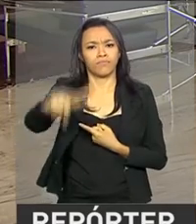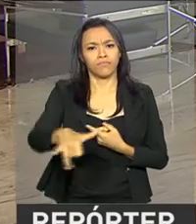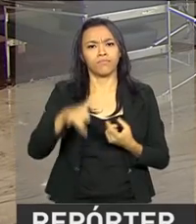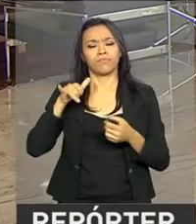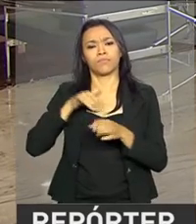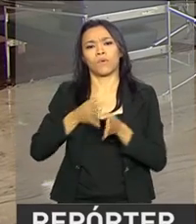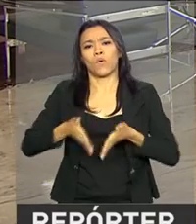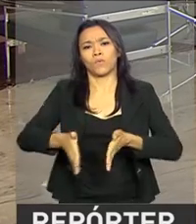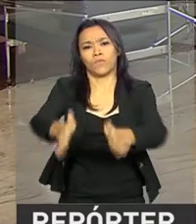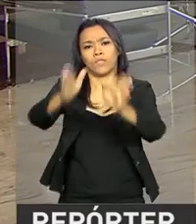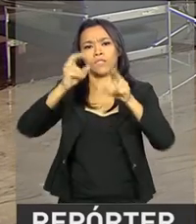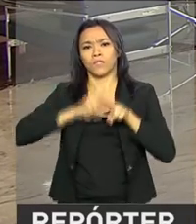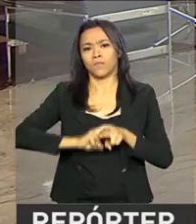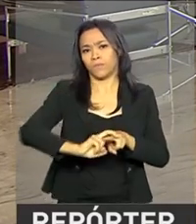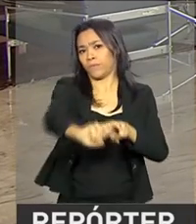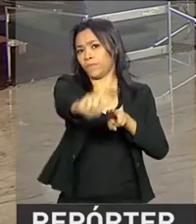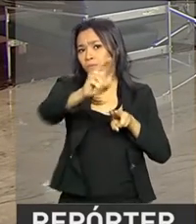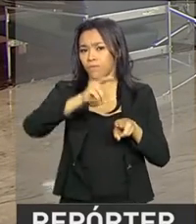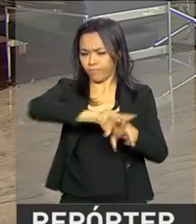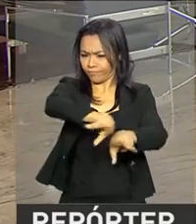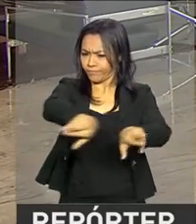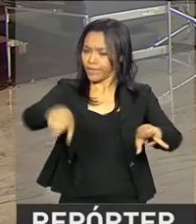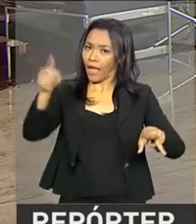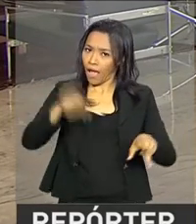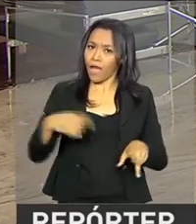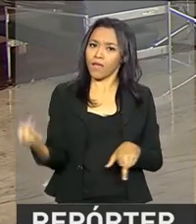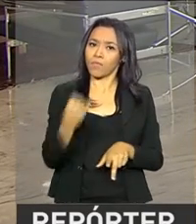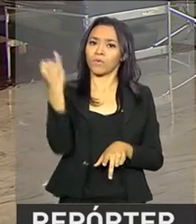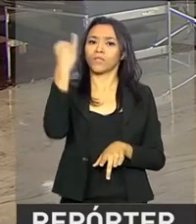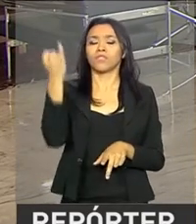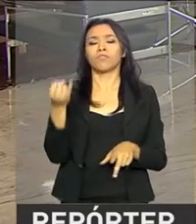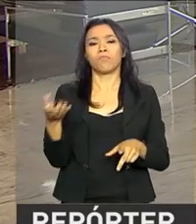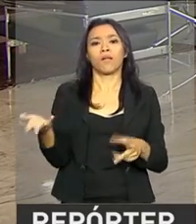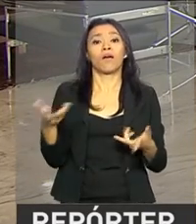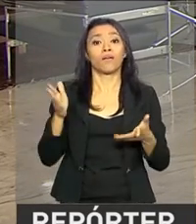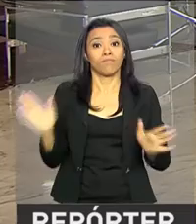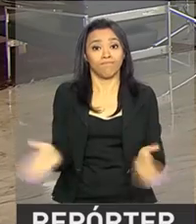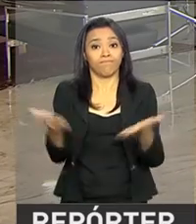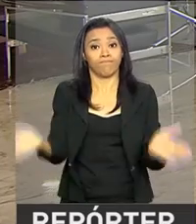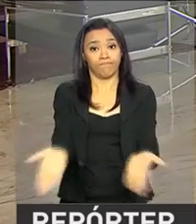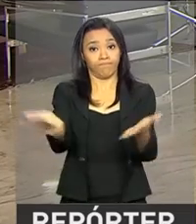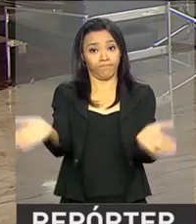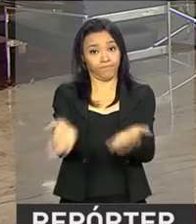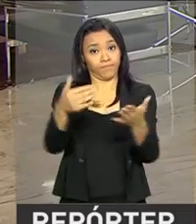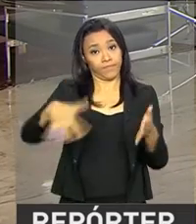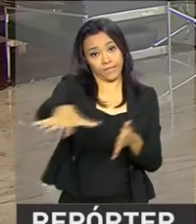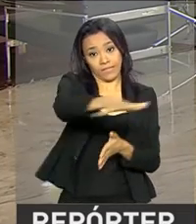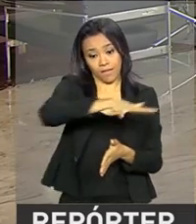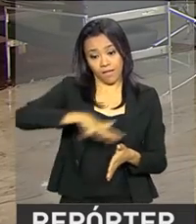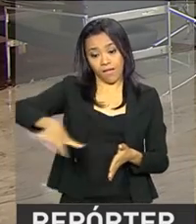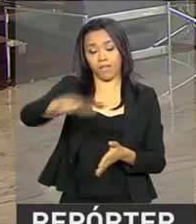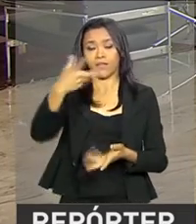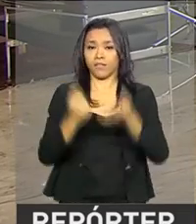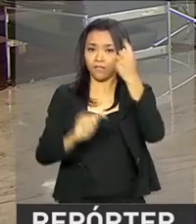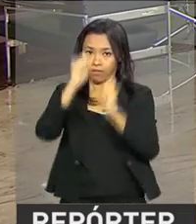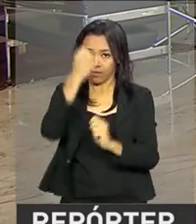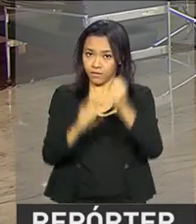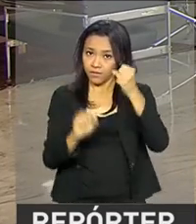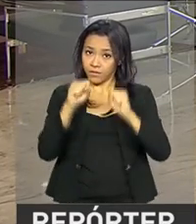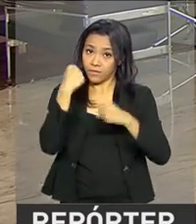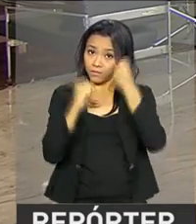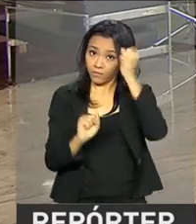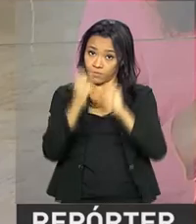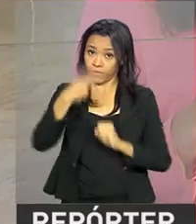que são aí essas áreas essenciais para aumentar a competitividade ea produtividade dos serviços e da indústria no brasil